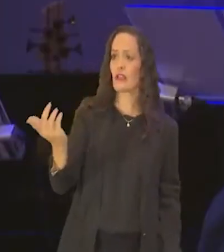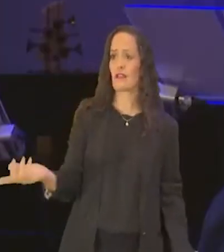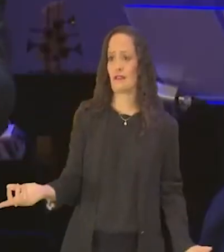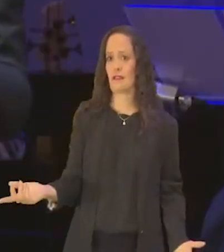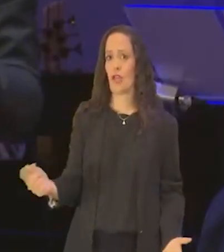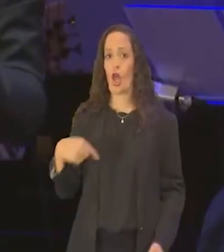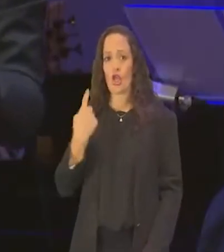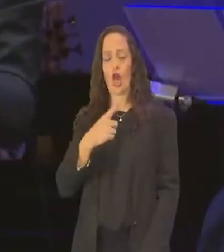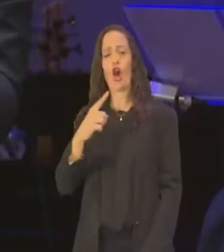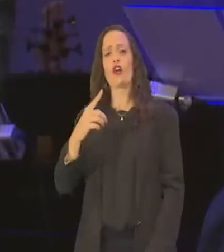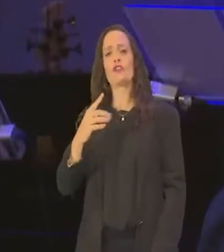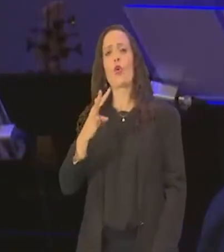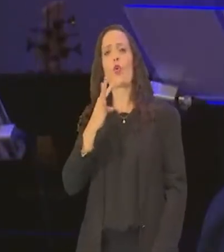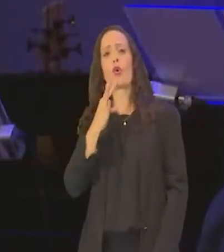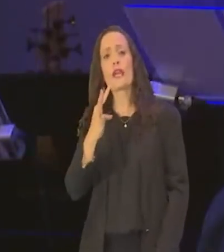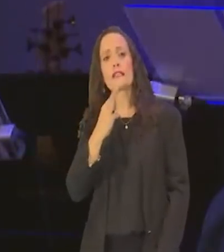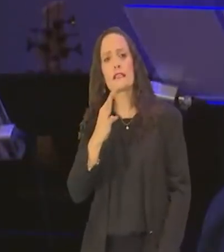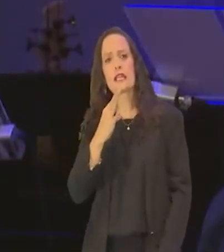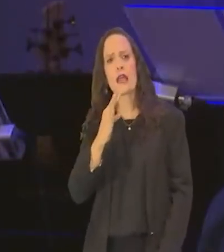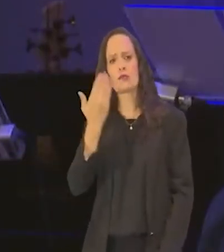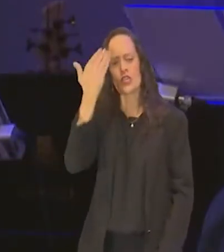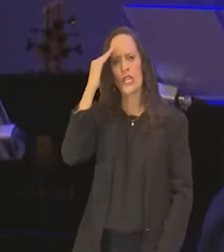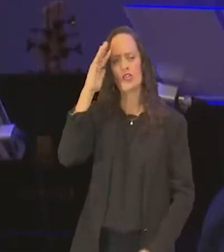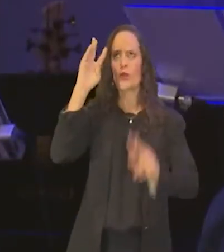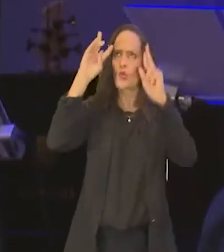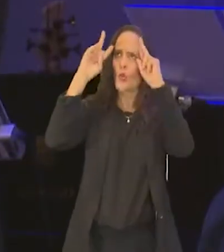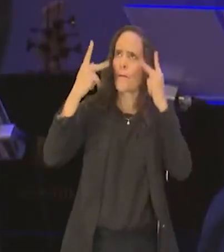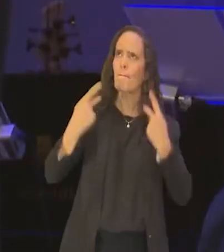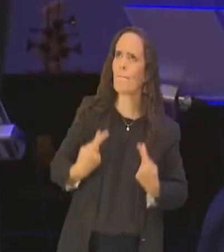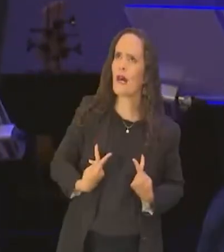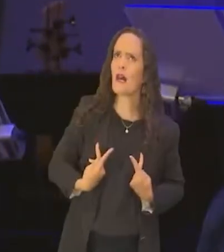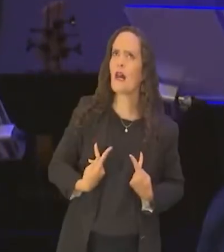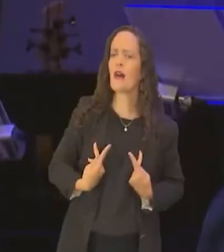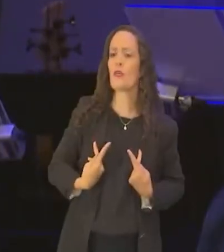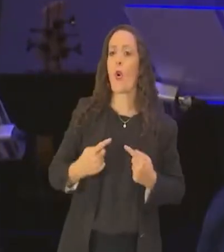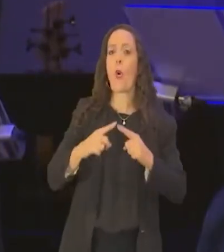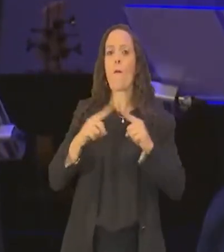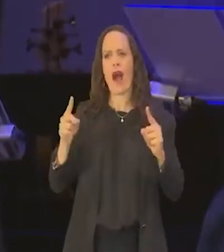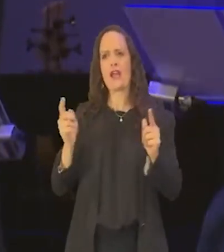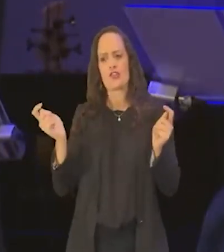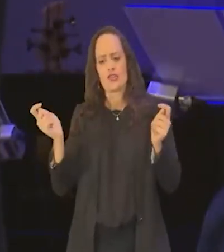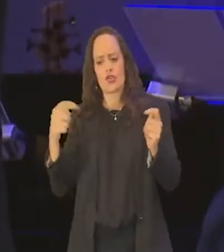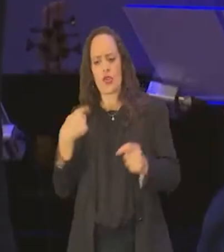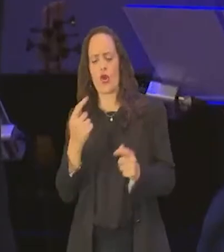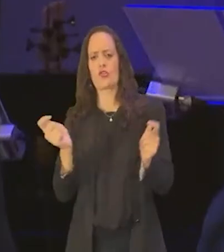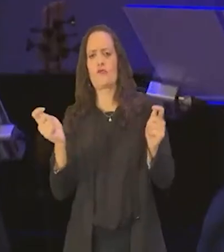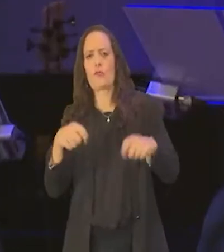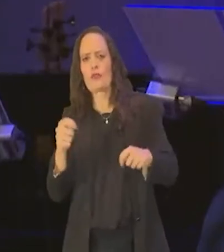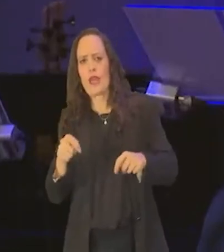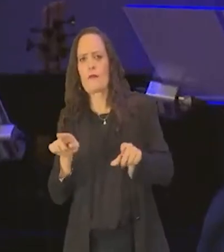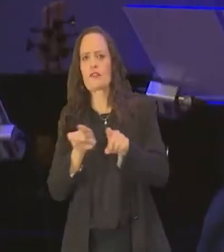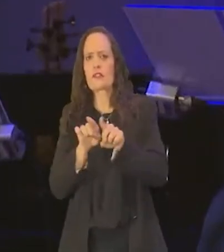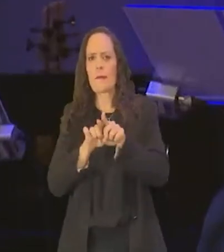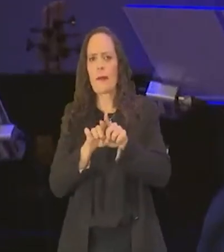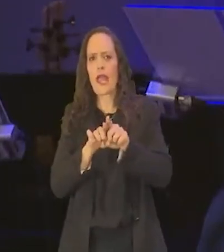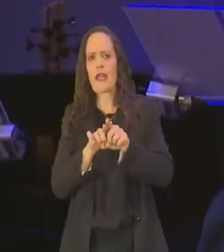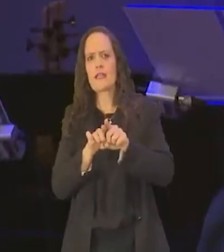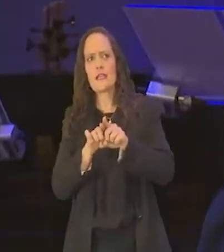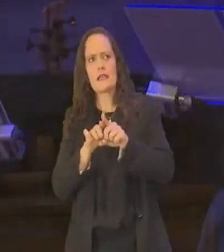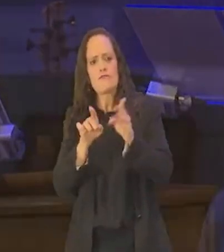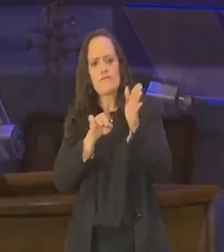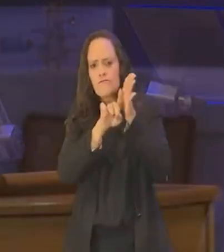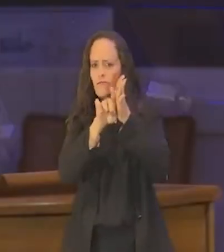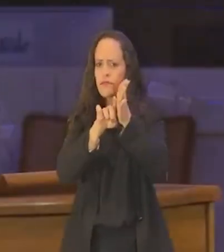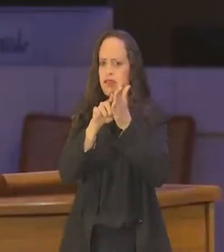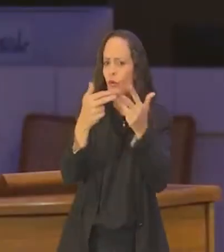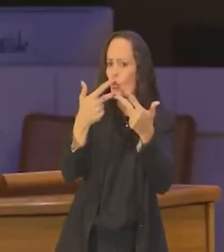o conhecimento humano, mas nós temos sabedoria divina que nós podemos acessar no dia a dia. Mas nós sabemos que o